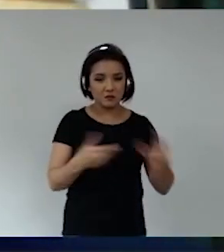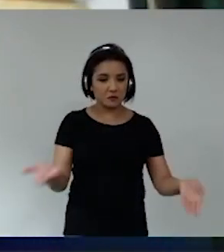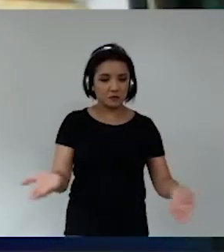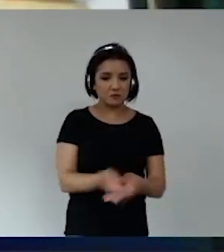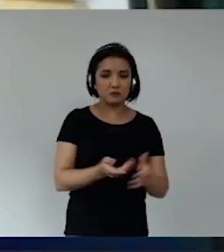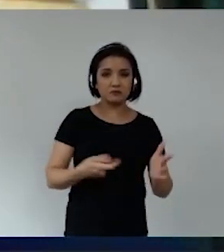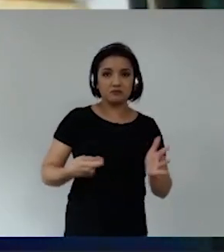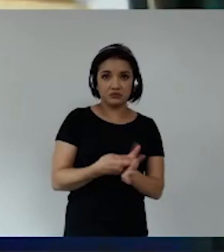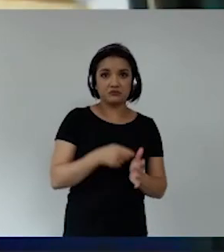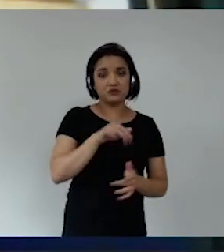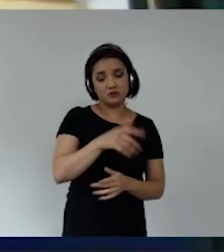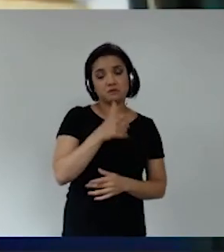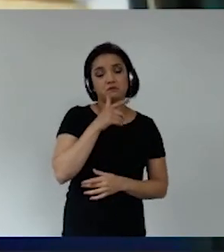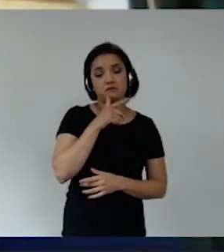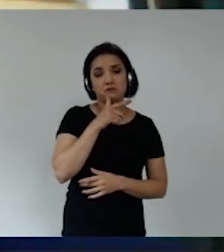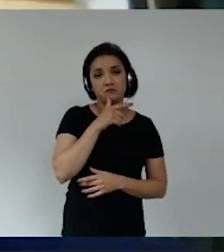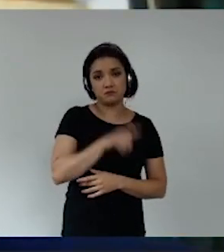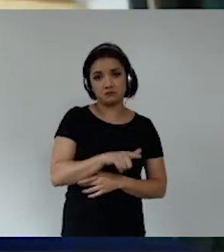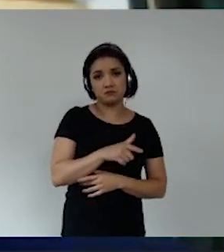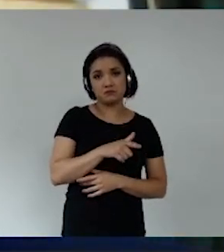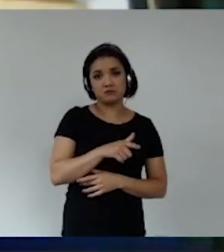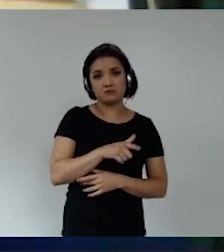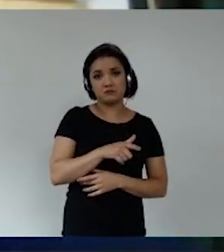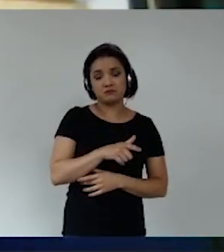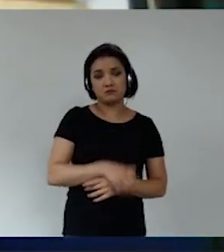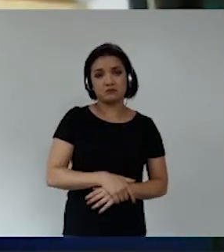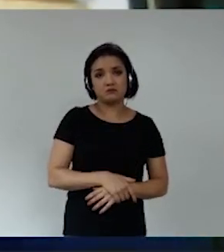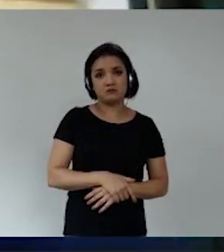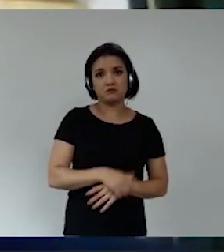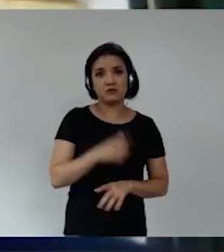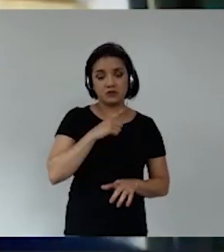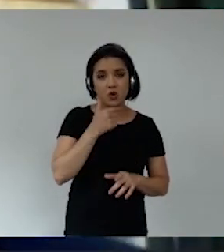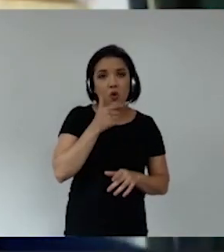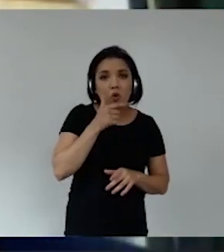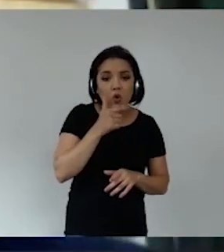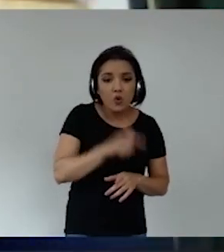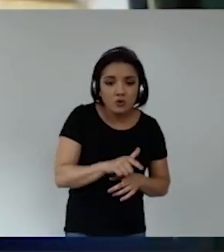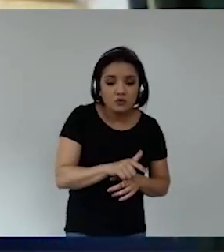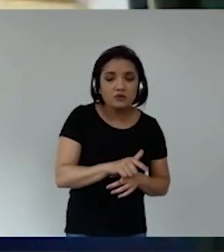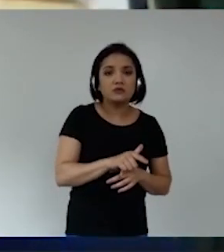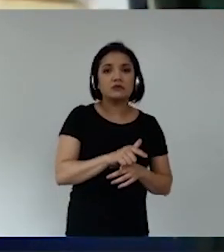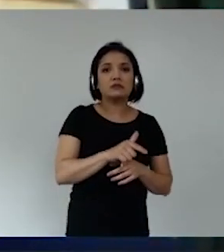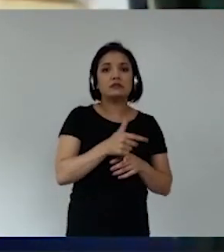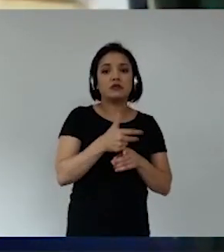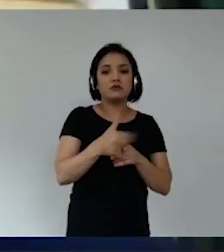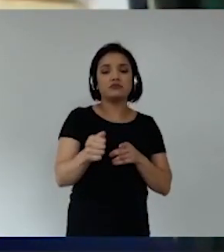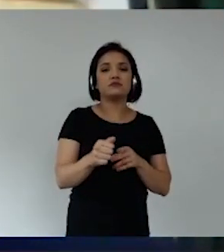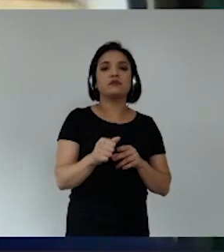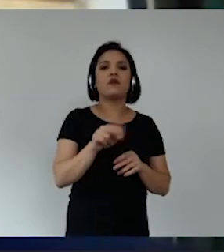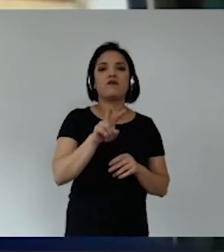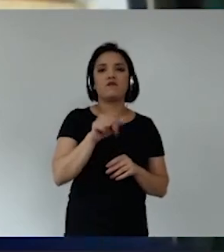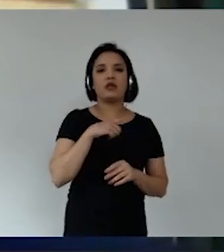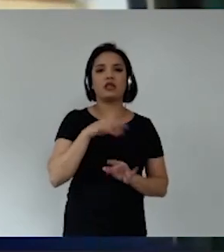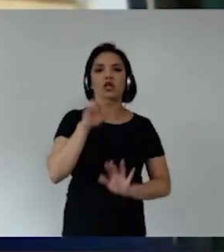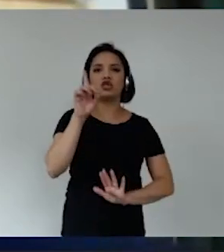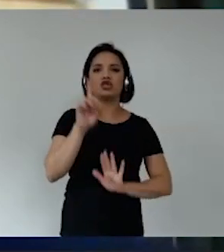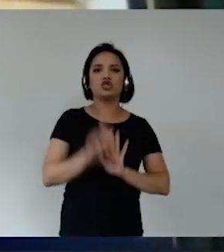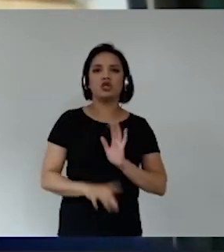for bem-sucedido, se for vencedor daquele feito, ele terá direito apenas